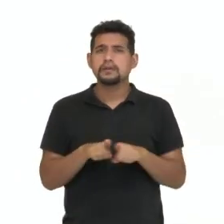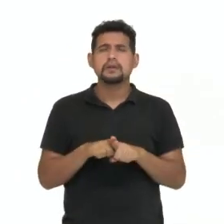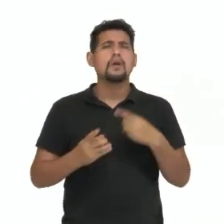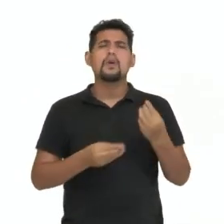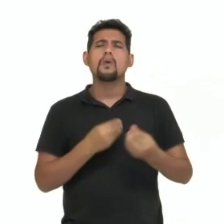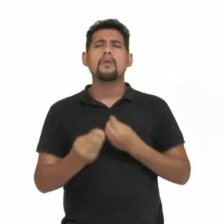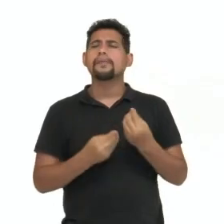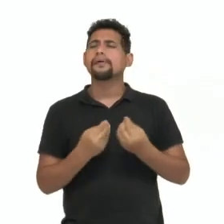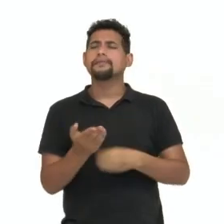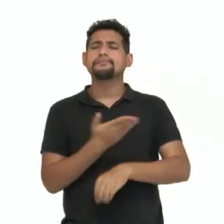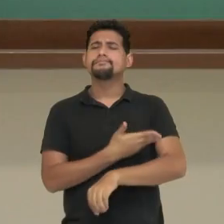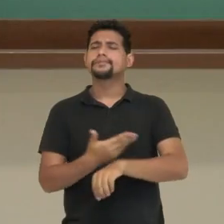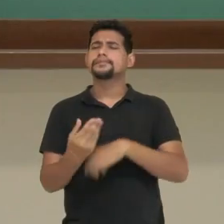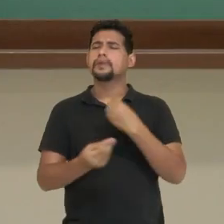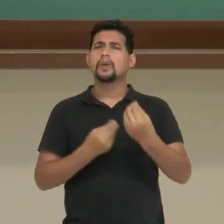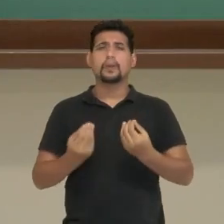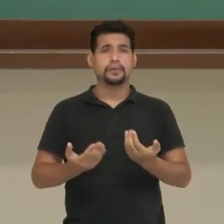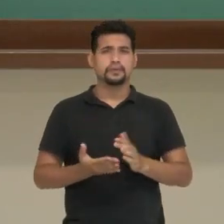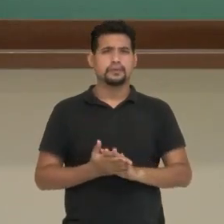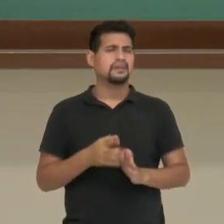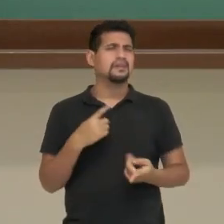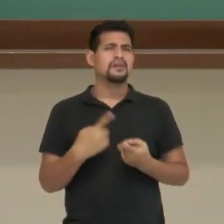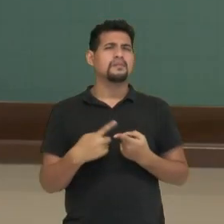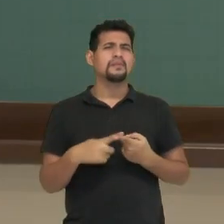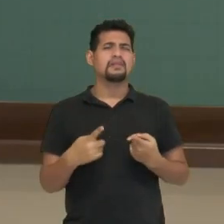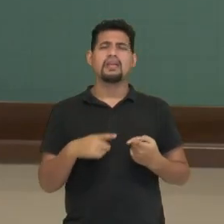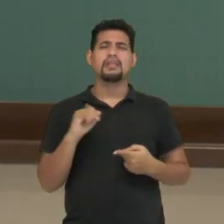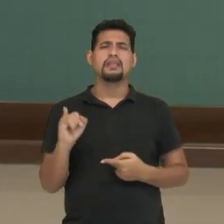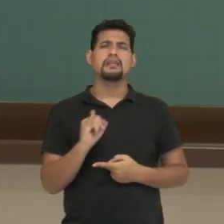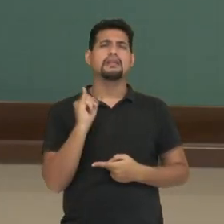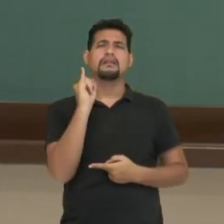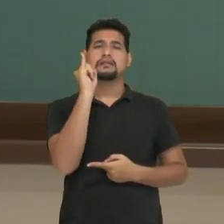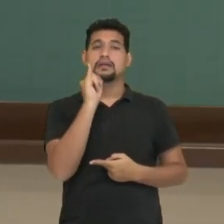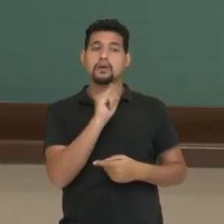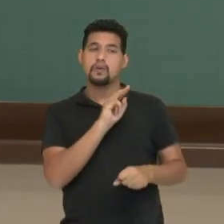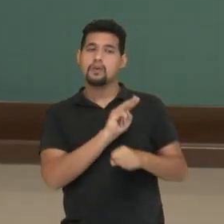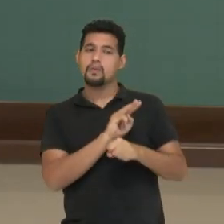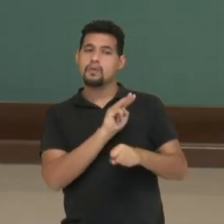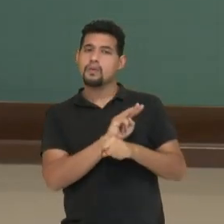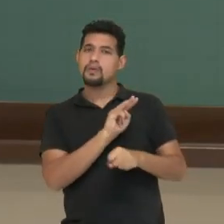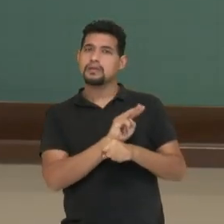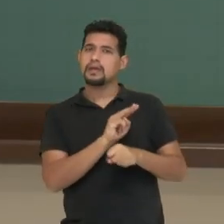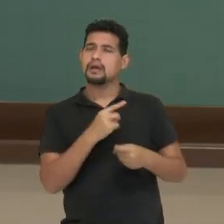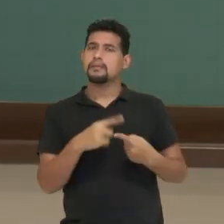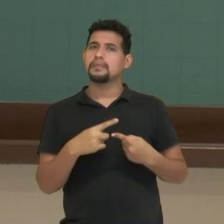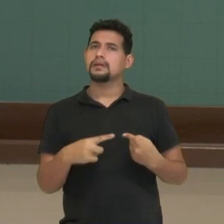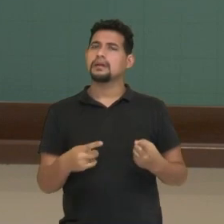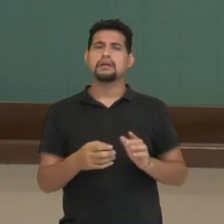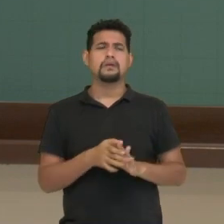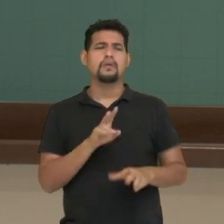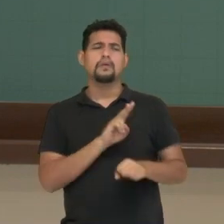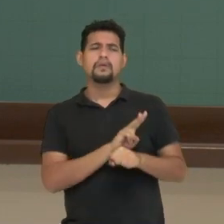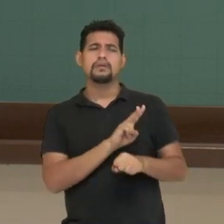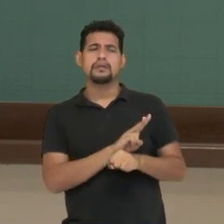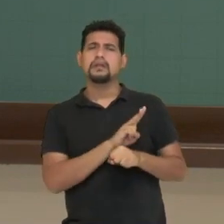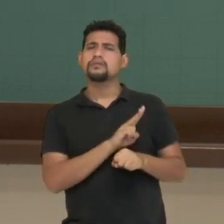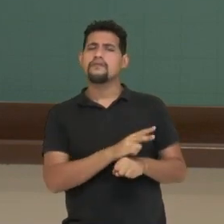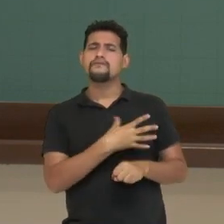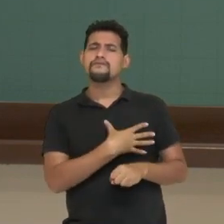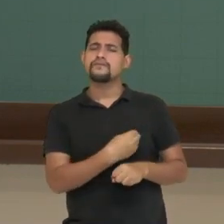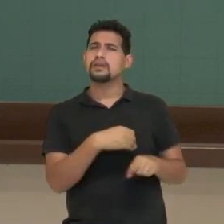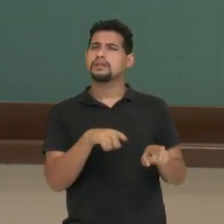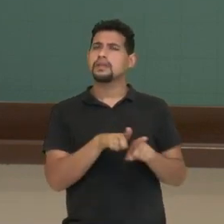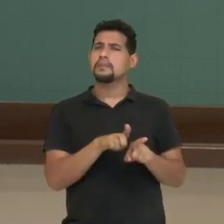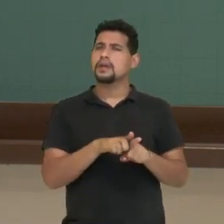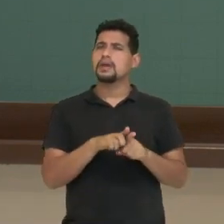tipo de comportamento? Por que será que é tão importante esse cuidado parental, o cuidado dos pais com os seus filhotes, com os